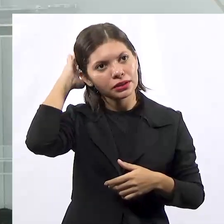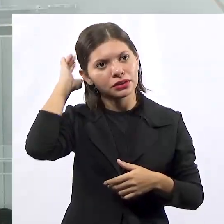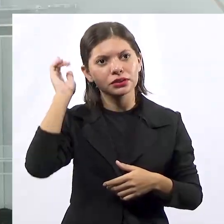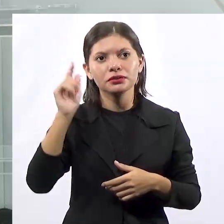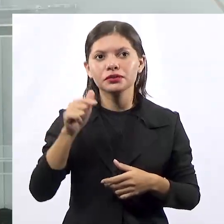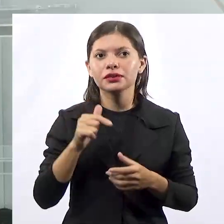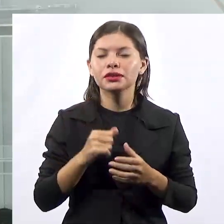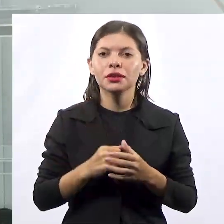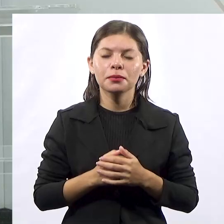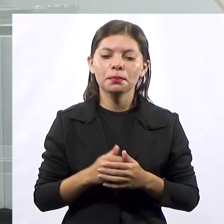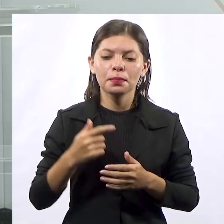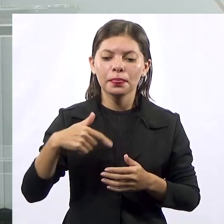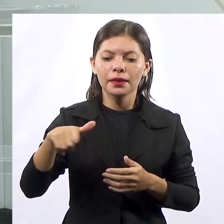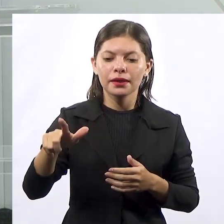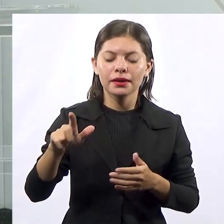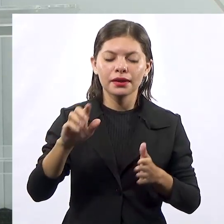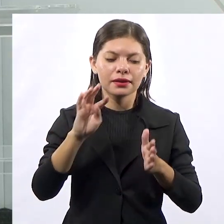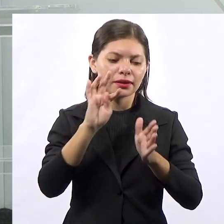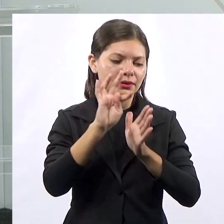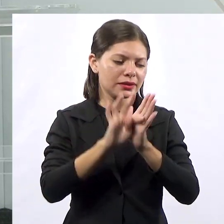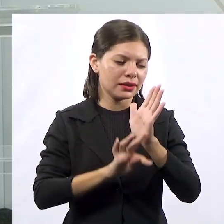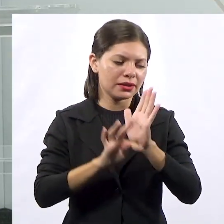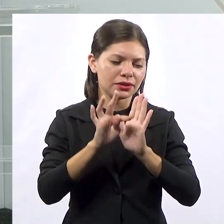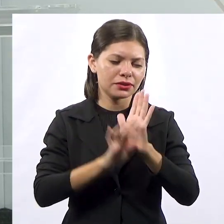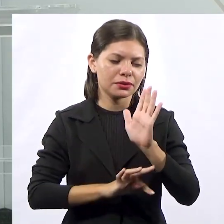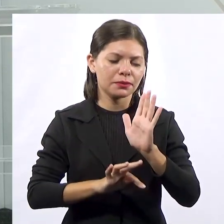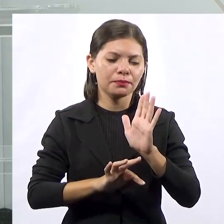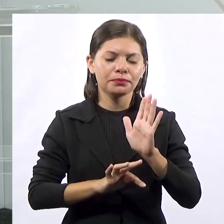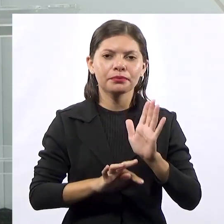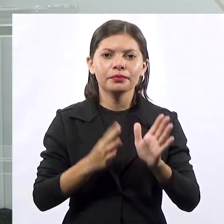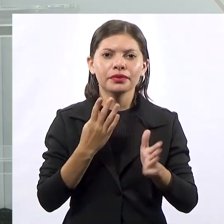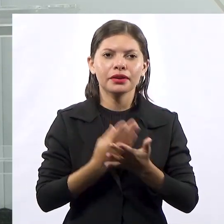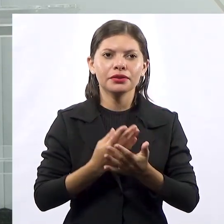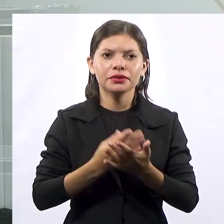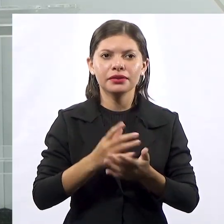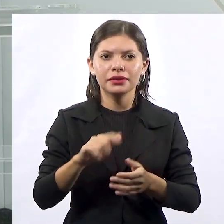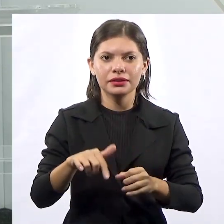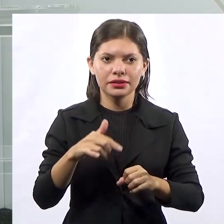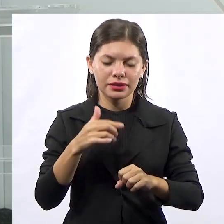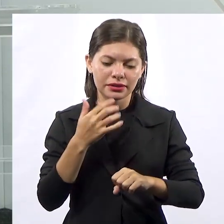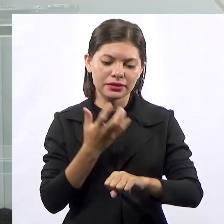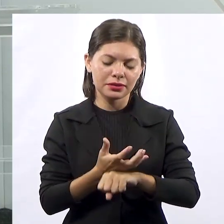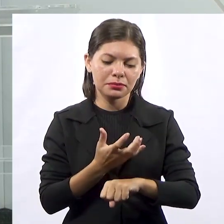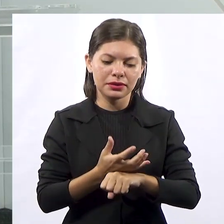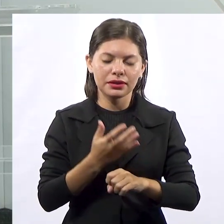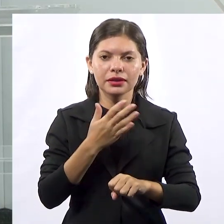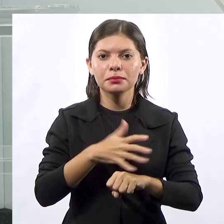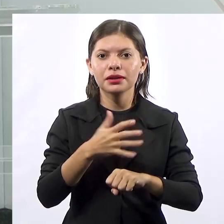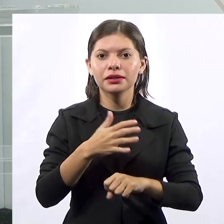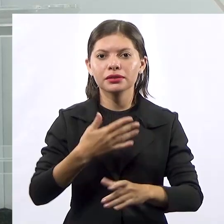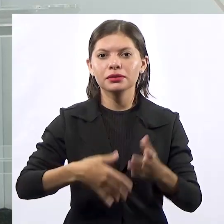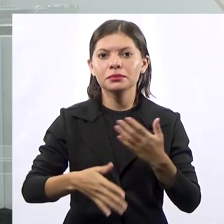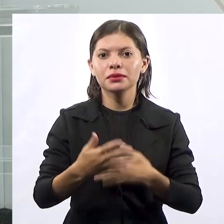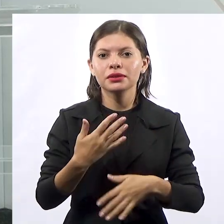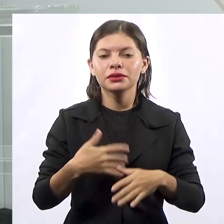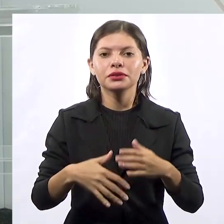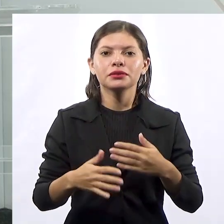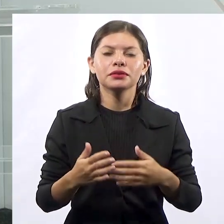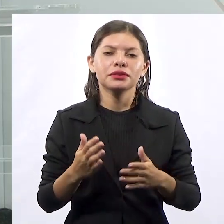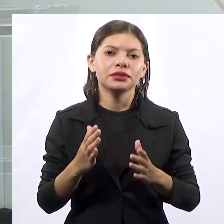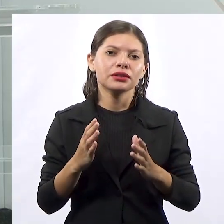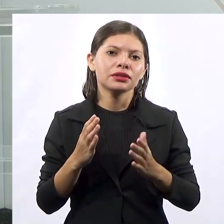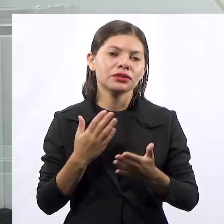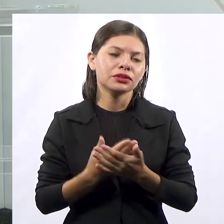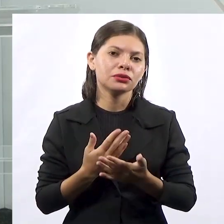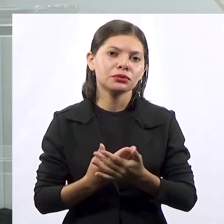ter que ir até os textos estudados na minha disciplina, que é práticas, né, colaborativas de estudo em grupo